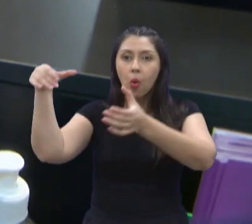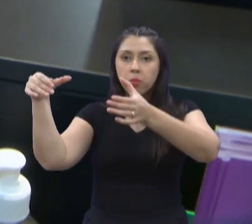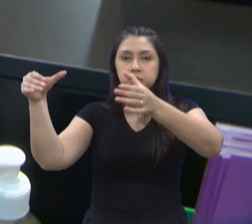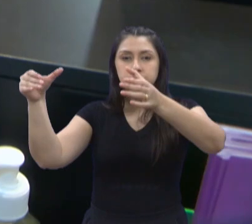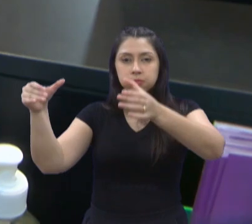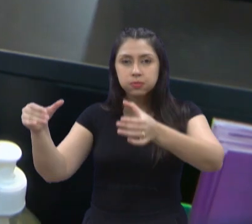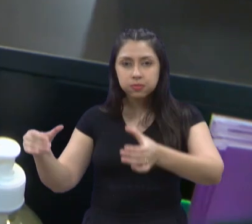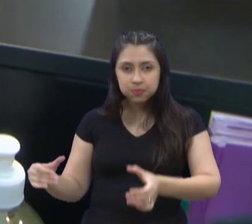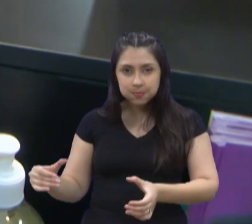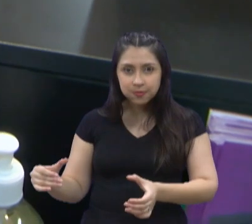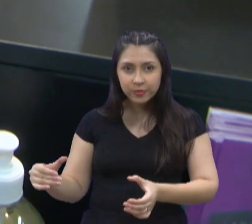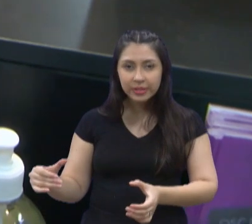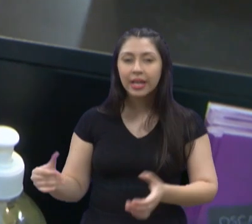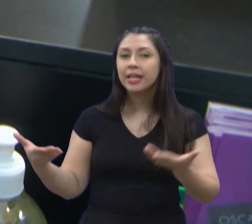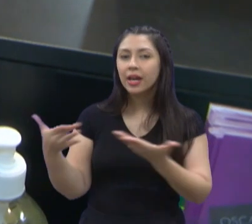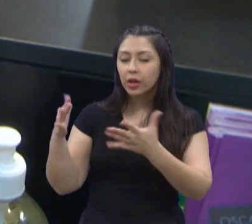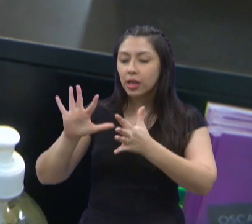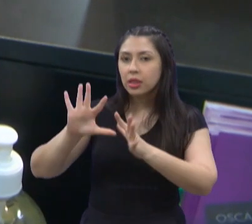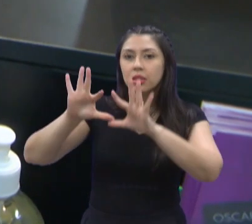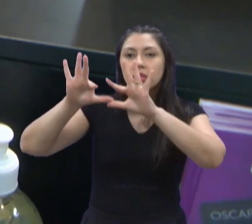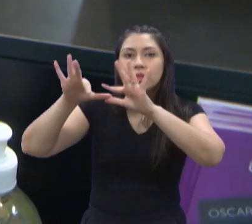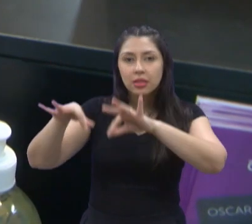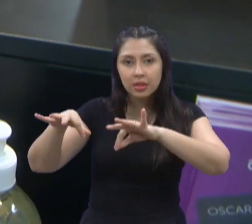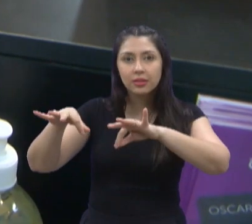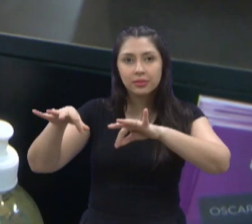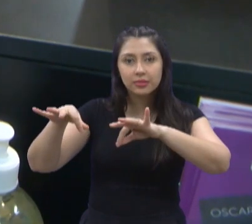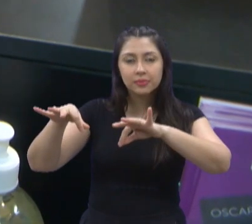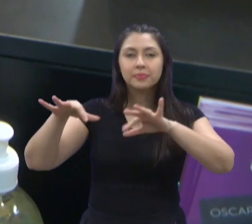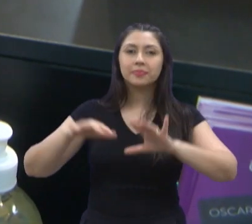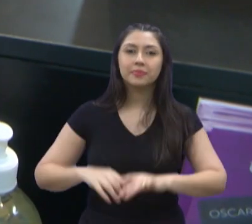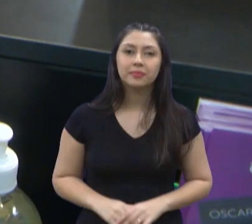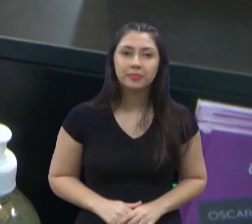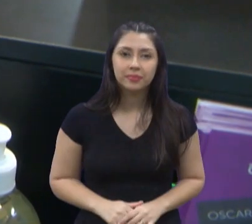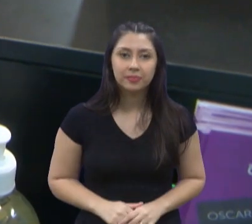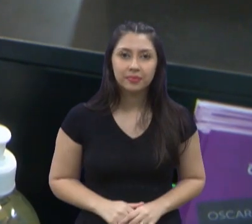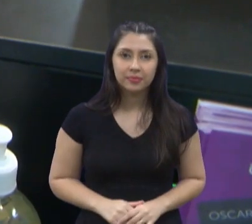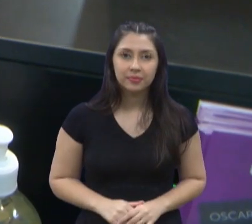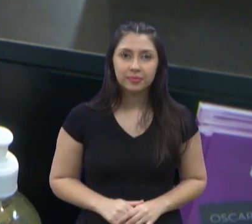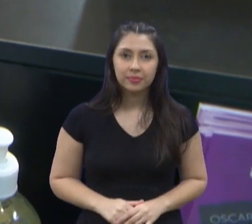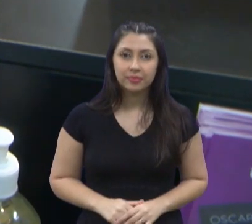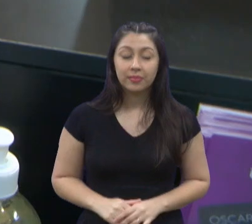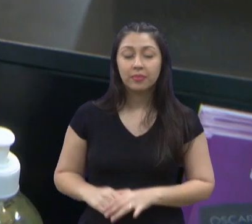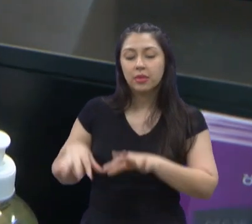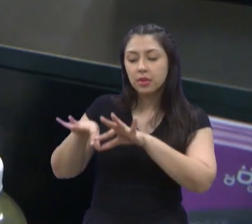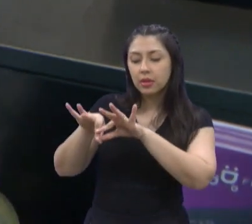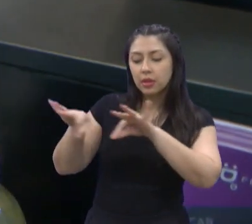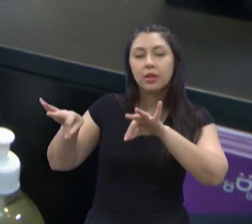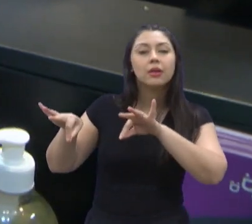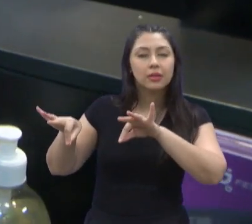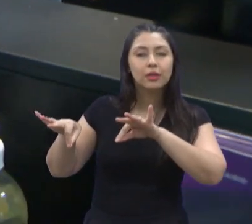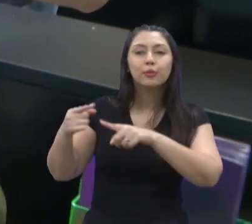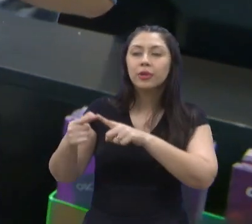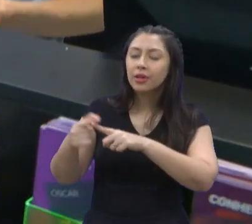bom? E a gente vai lacrar o produto, ó. Para quê? Faz parte do processo de